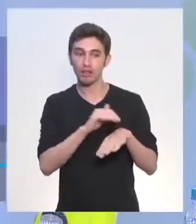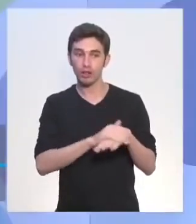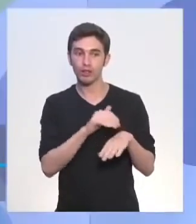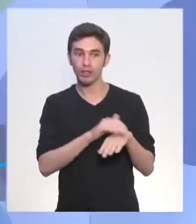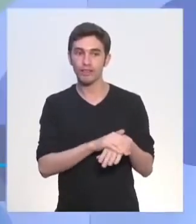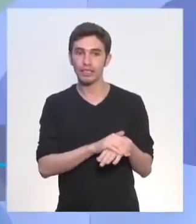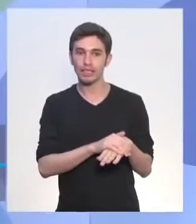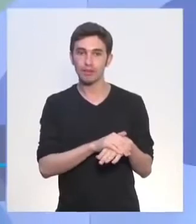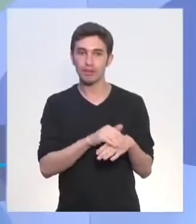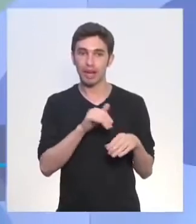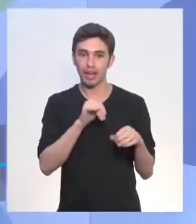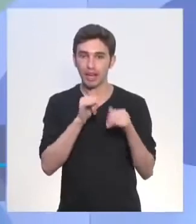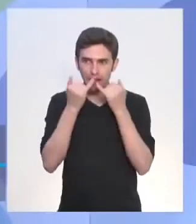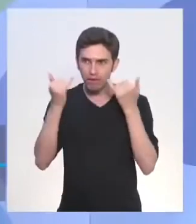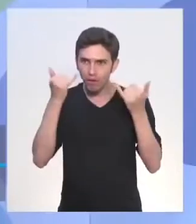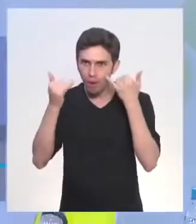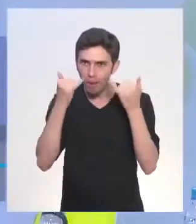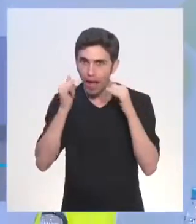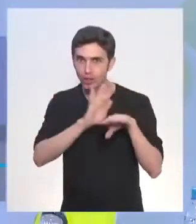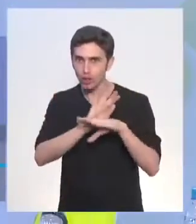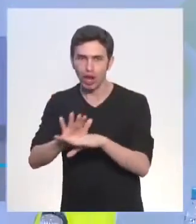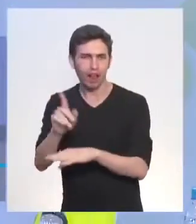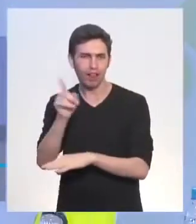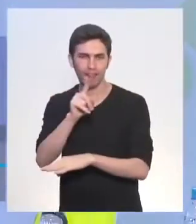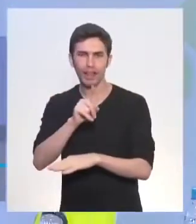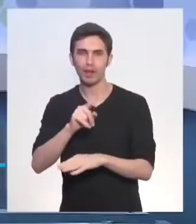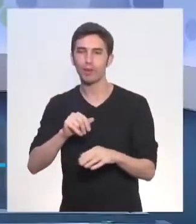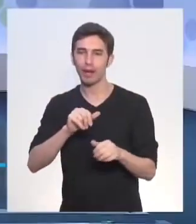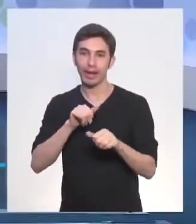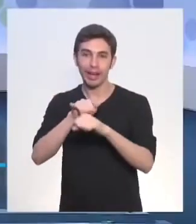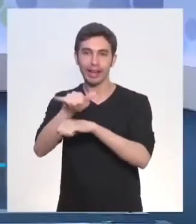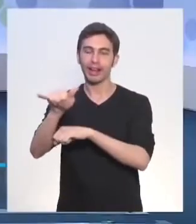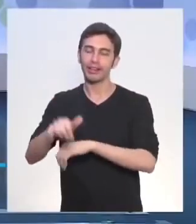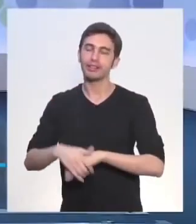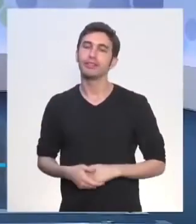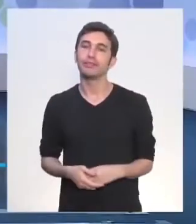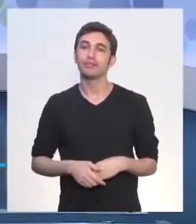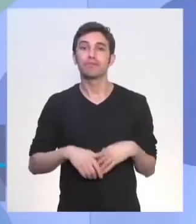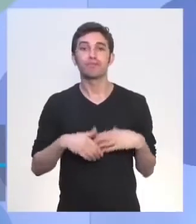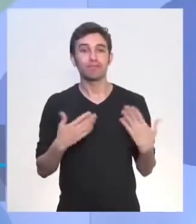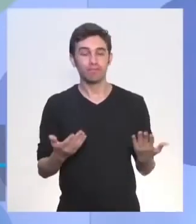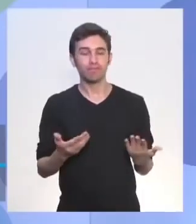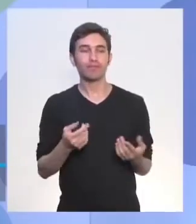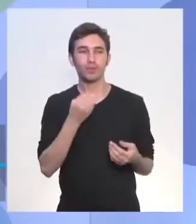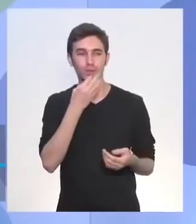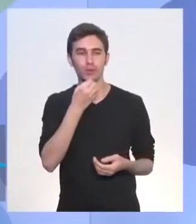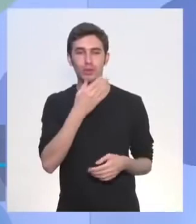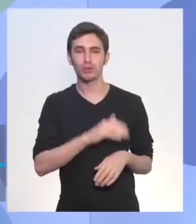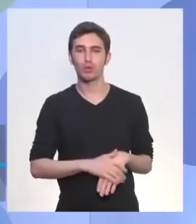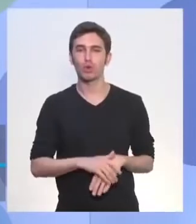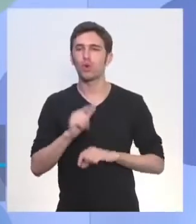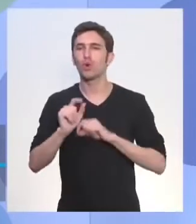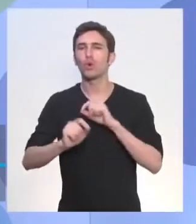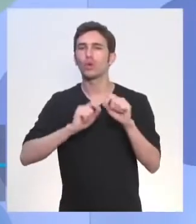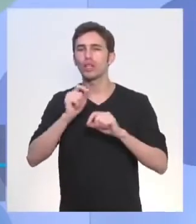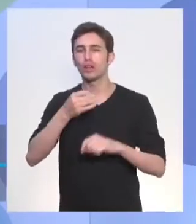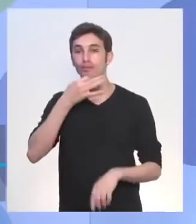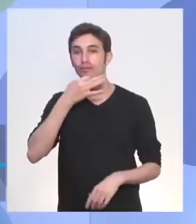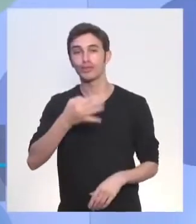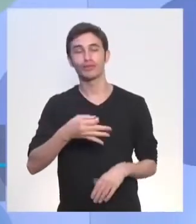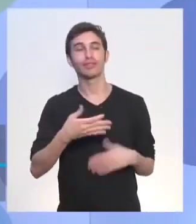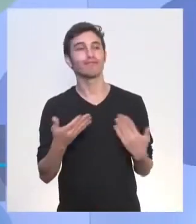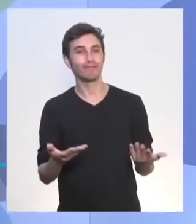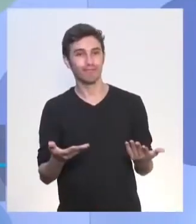de vista, né? Muito bem. Muito bem. Então, essa é a ideia, né? Quer dizer, o que seria o ponto de vista, né? O ponto de